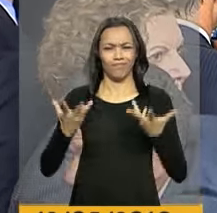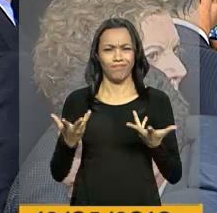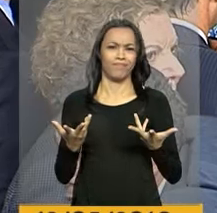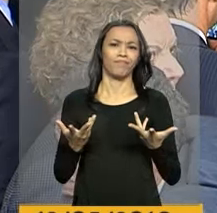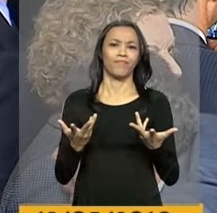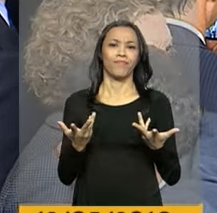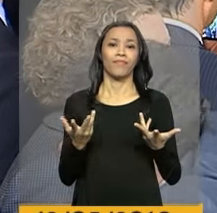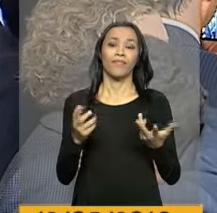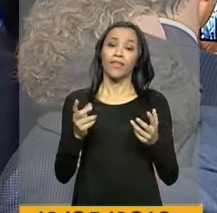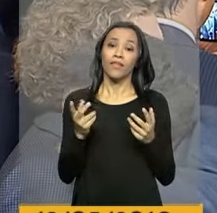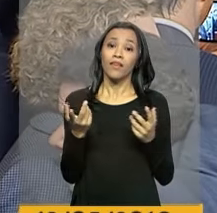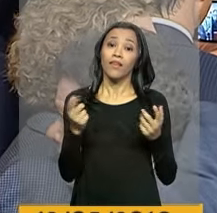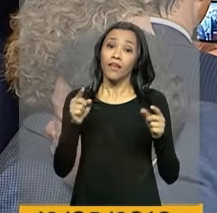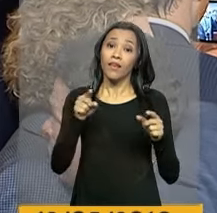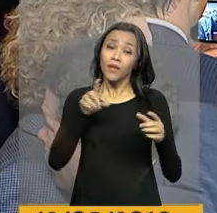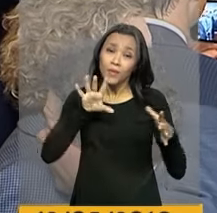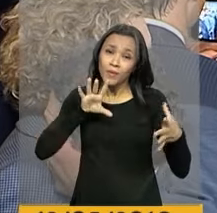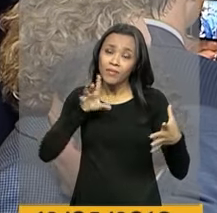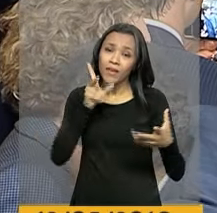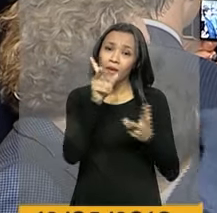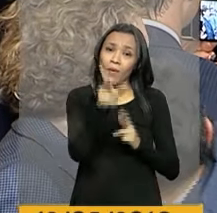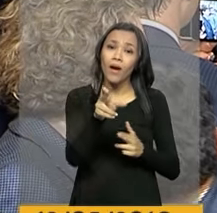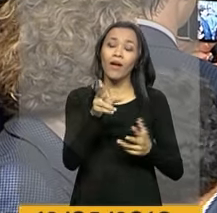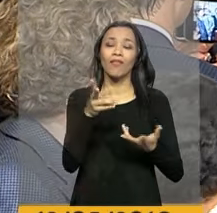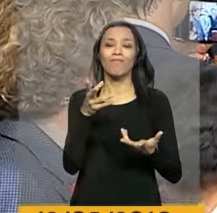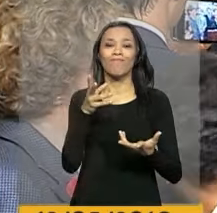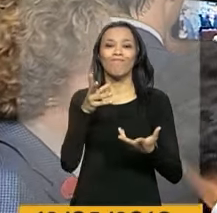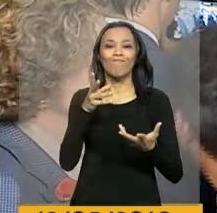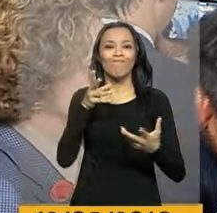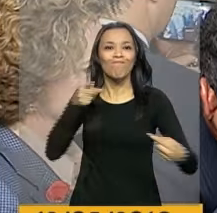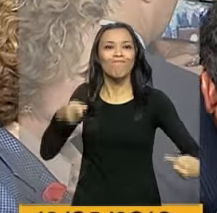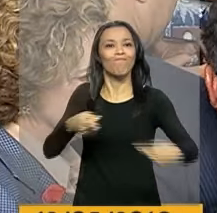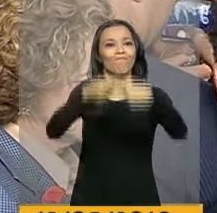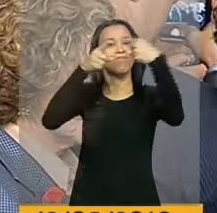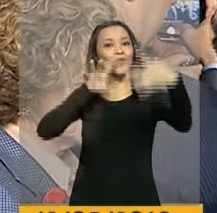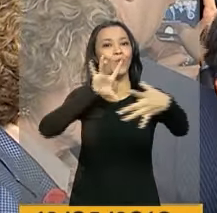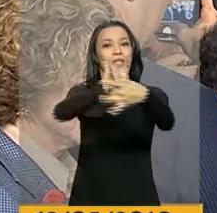como convém ao momento que vivemos.